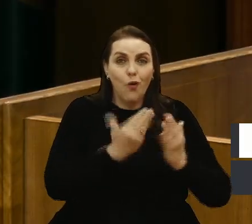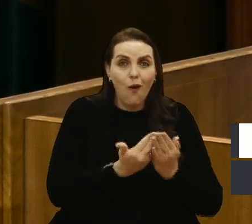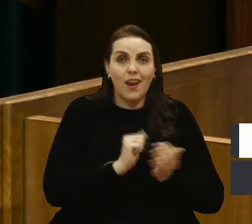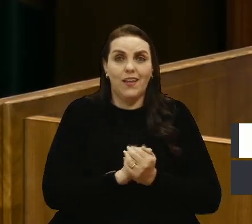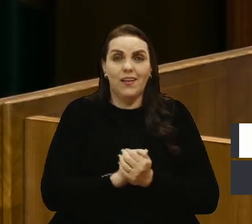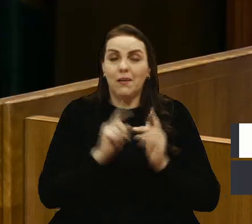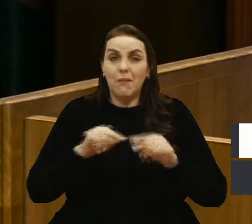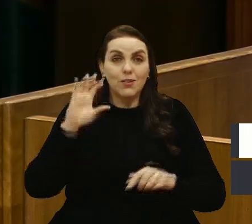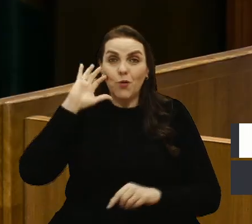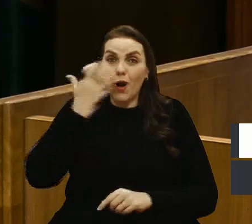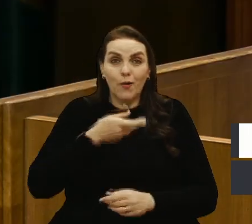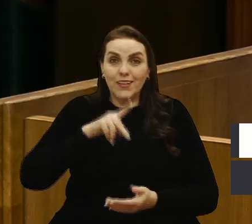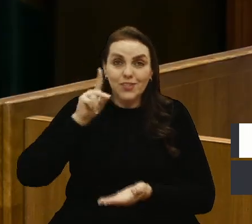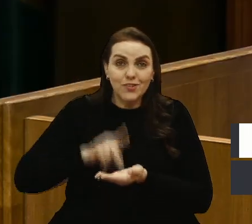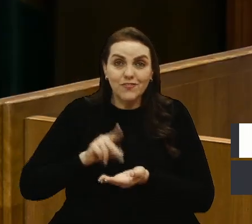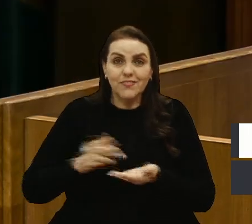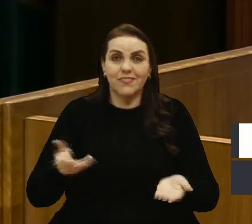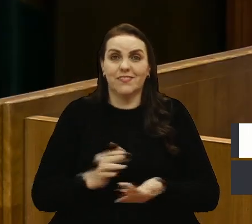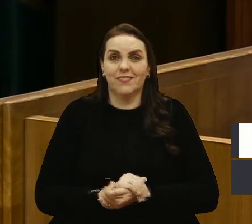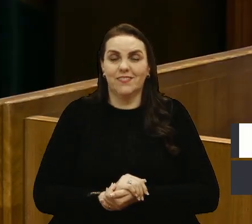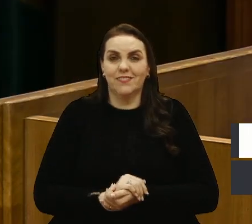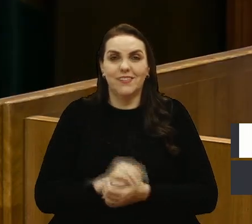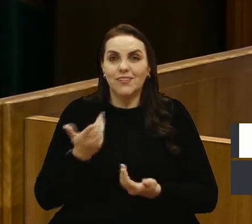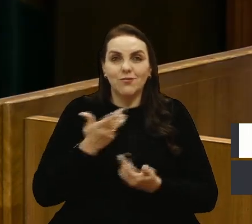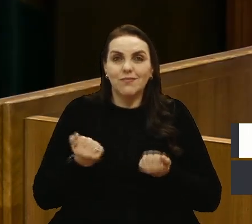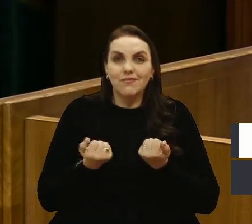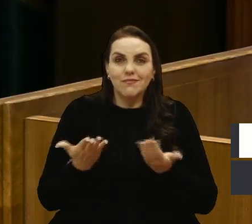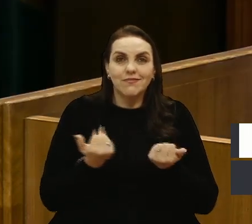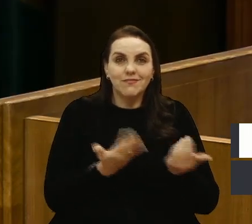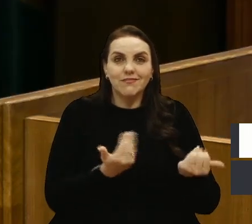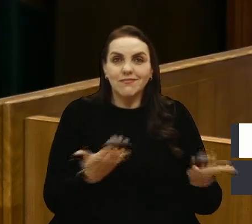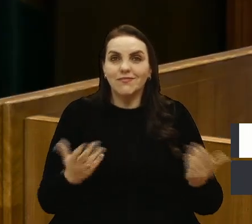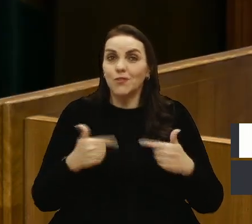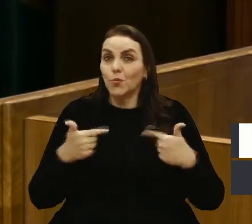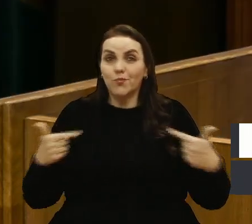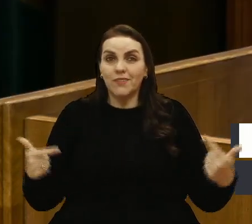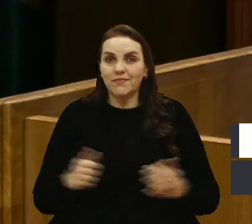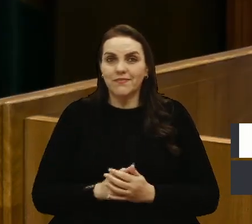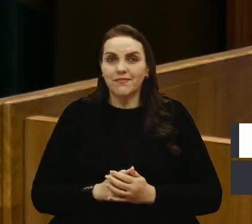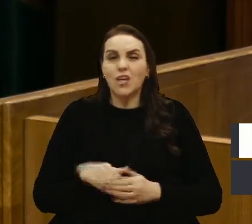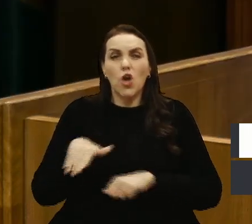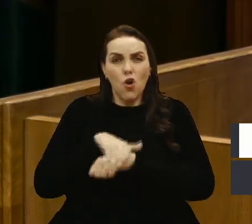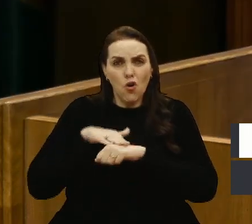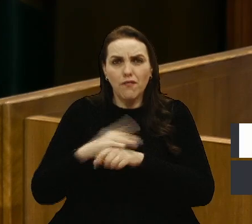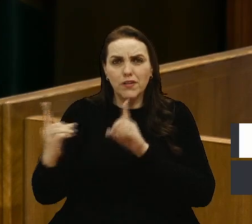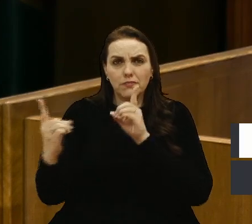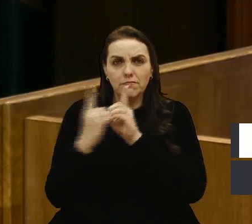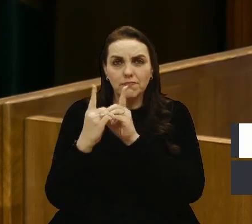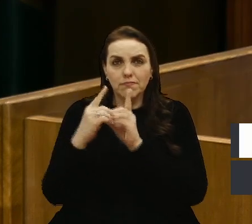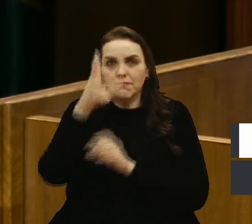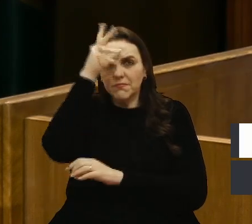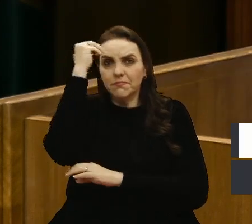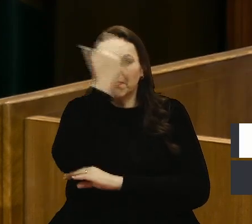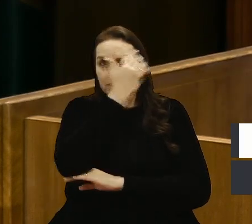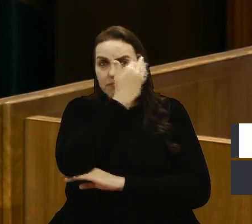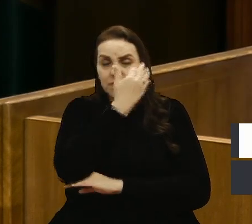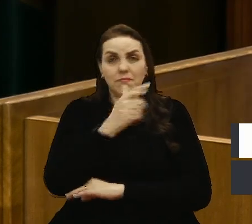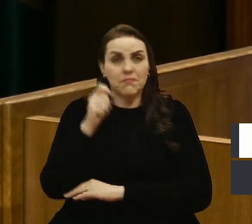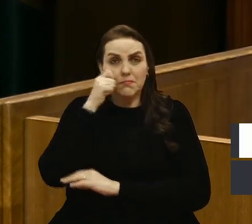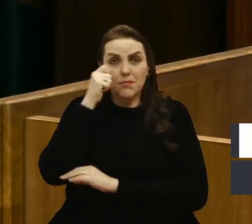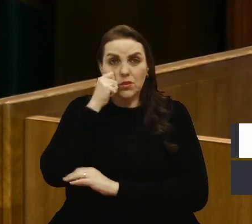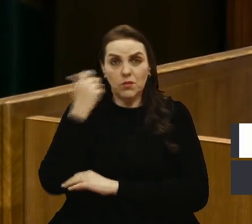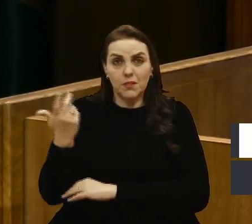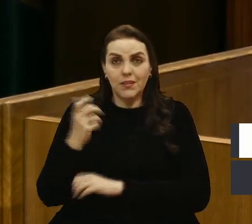Mas isso não acontece na prática, não tem a entrega. Eu falei para o prefeito pessoalmente, né, alguns